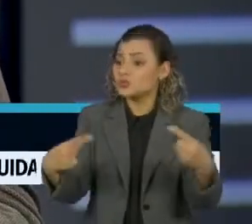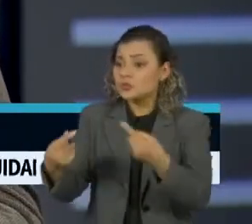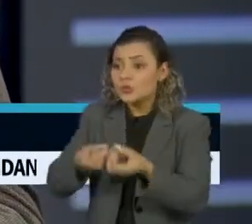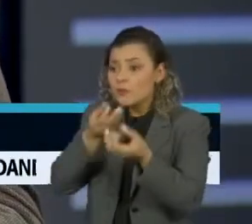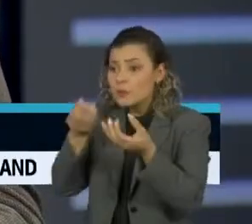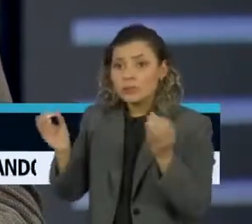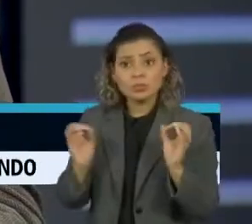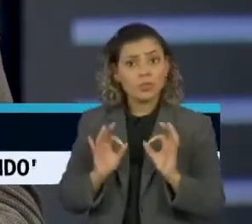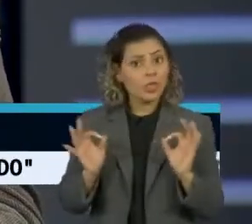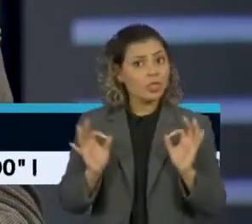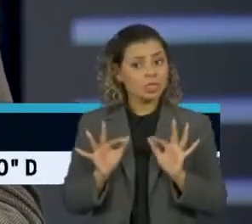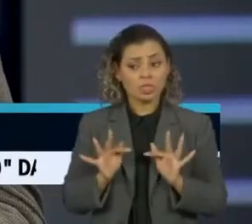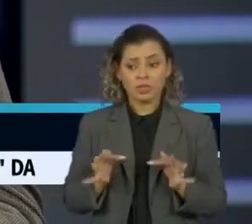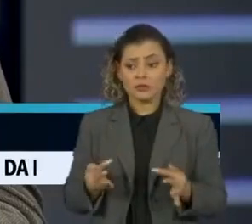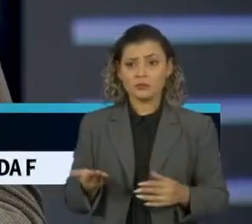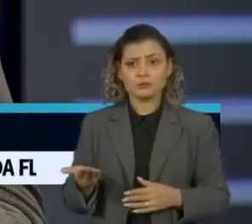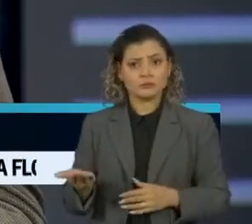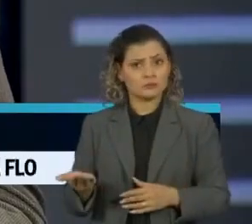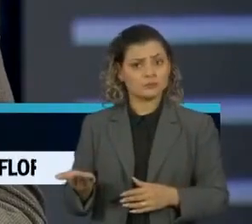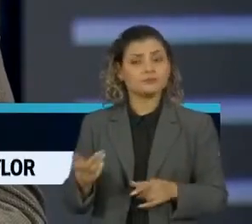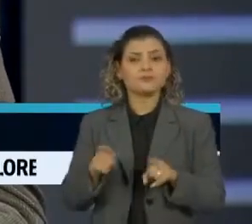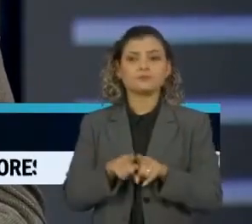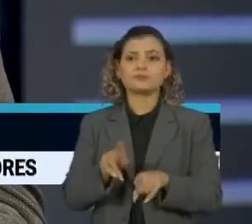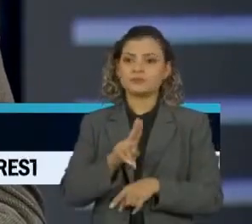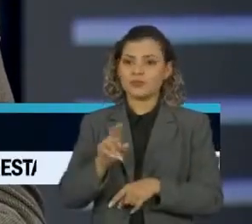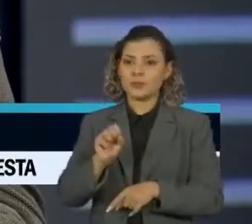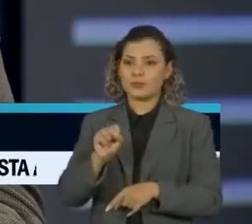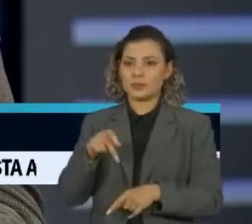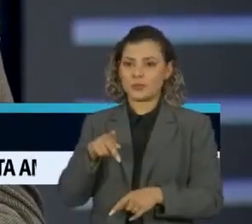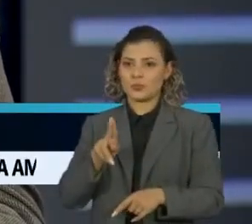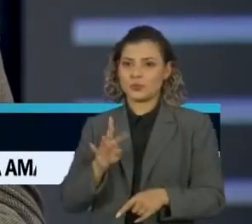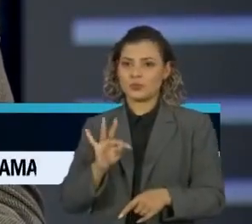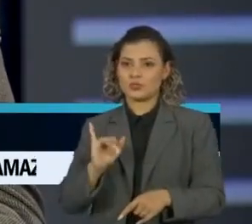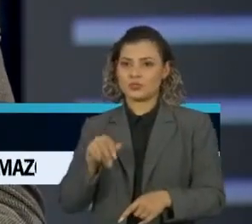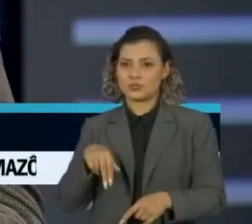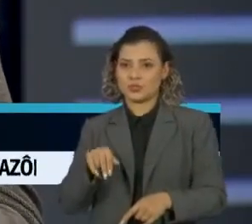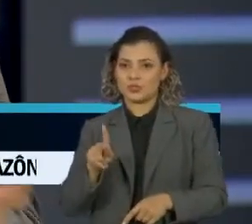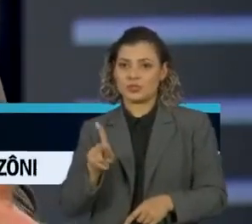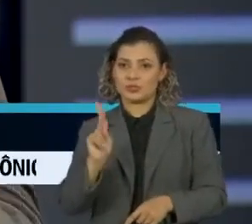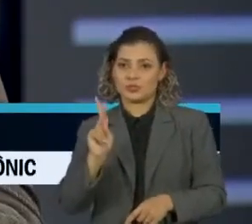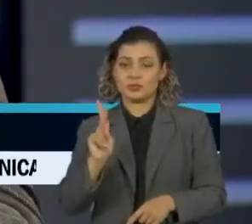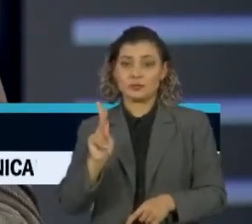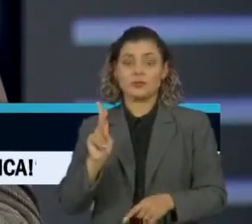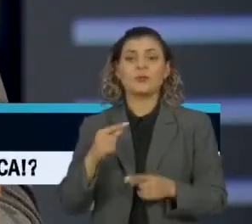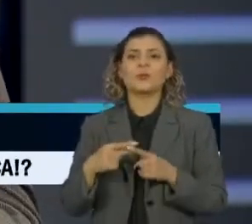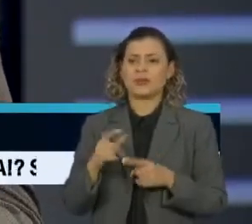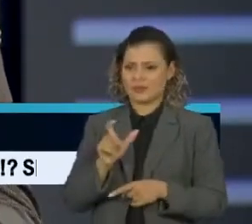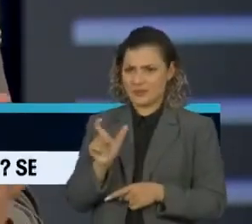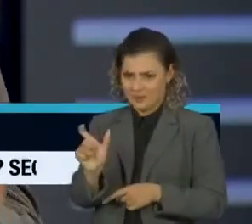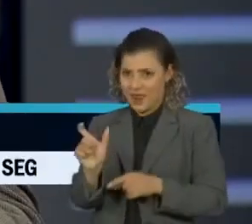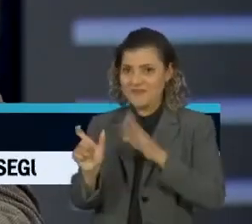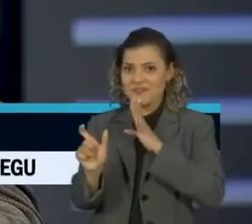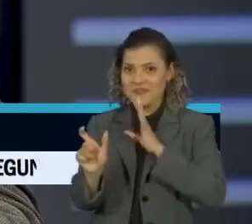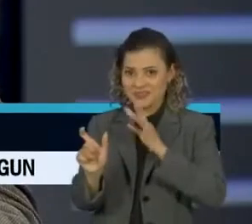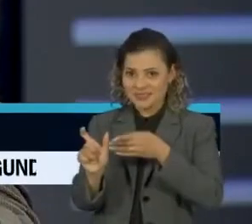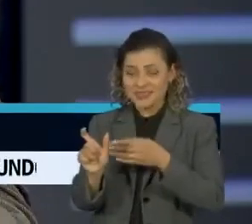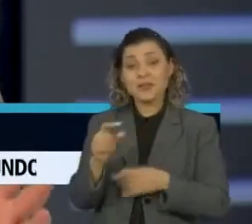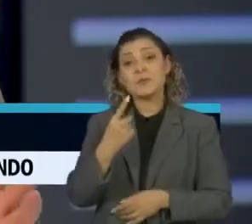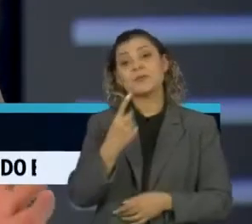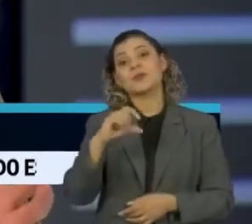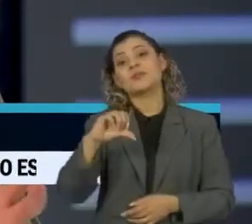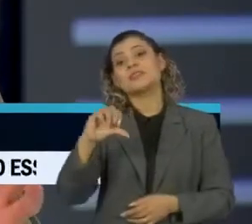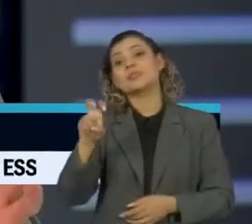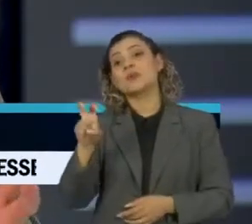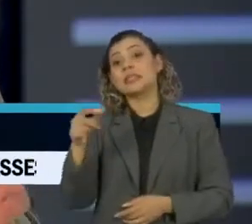dados. E o nome da vacina Sputnik é interessante, porque o Sputnik, lá em